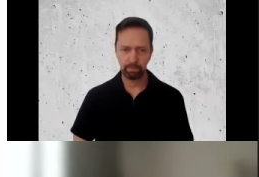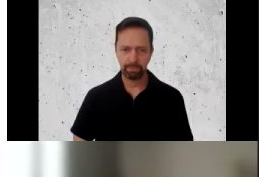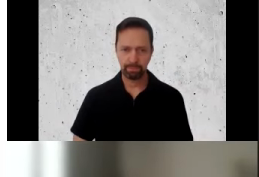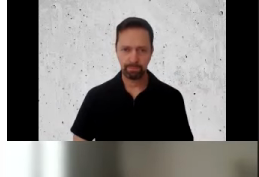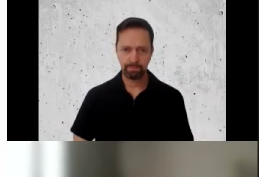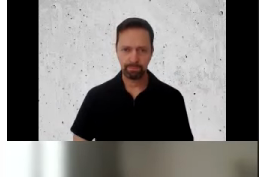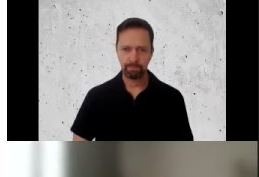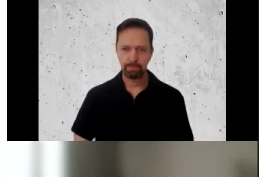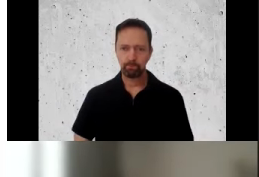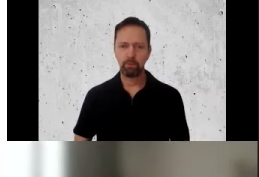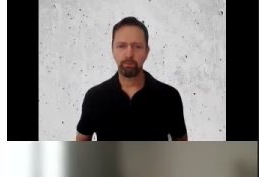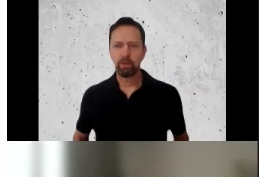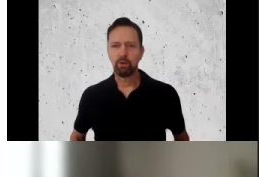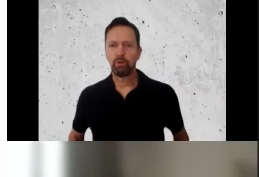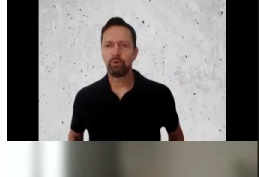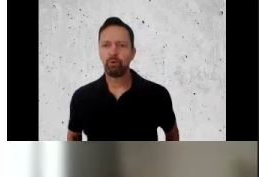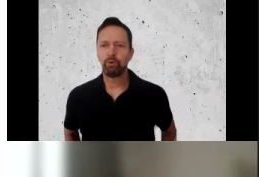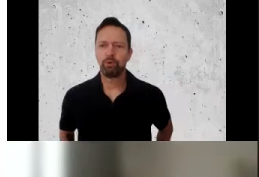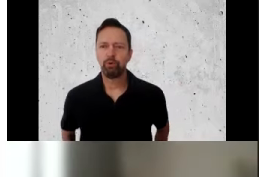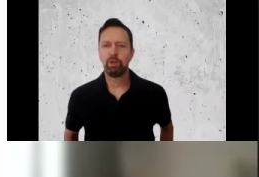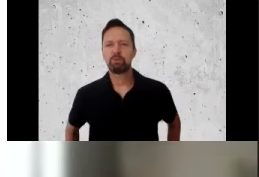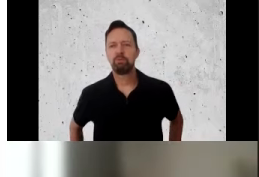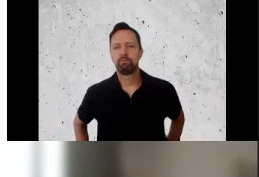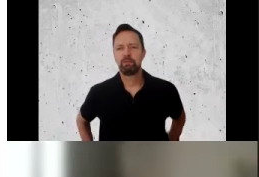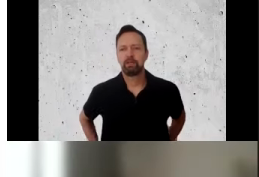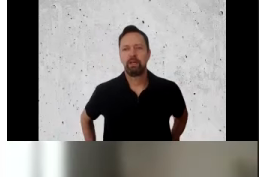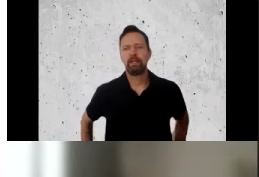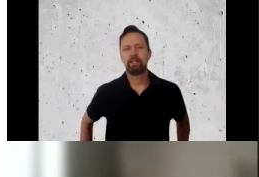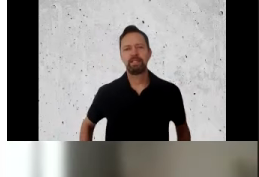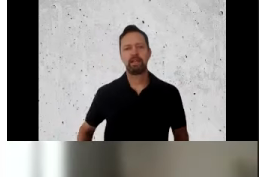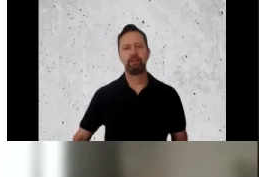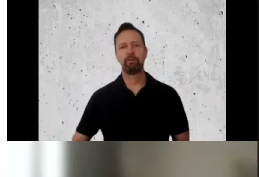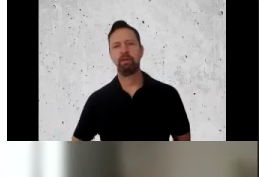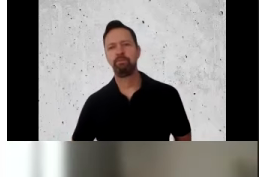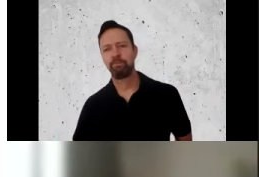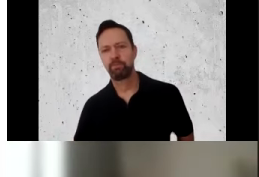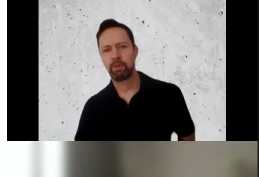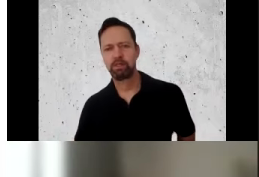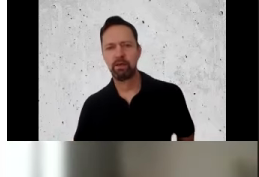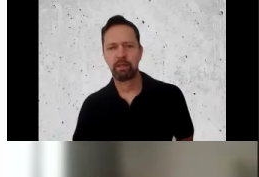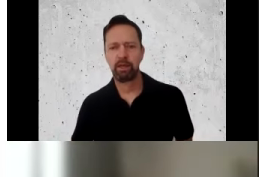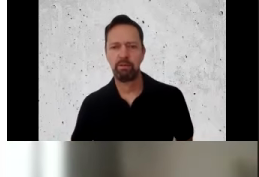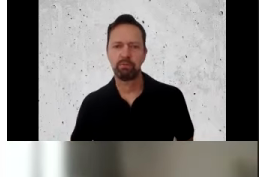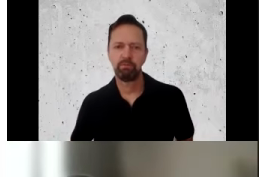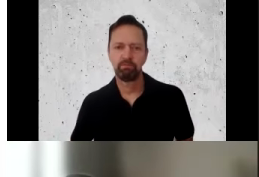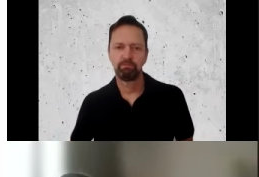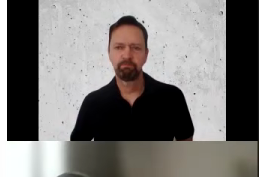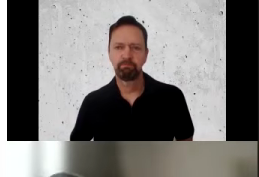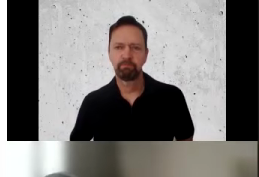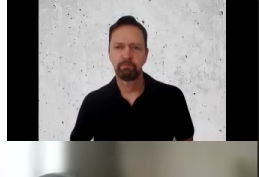vertical. Então, o Williamson, ele tem esse gráfico aqui. Aqui é